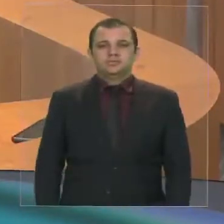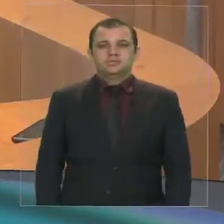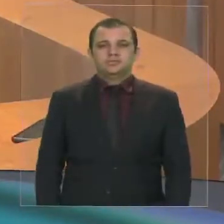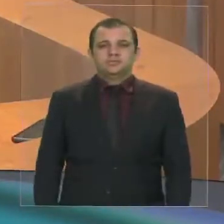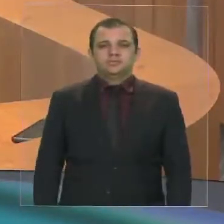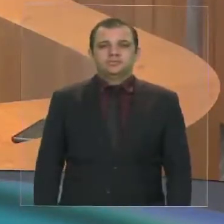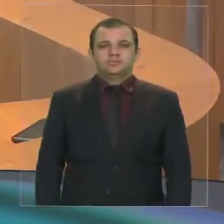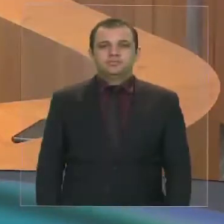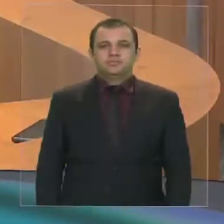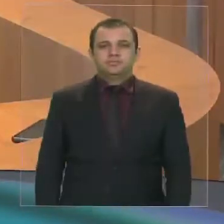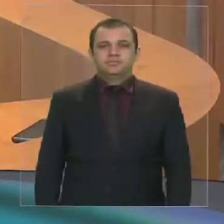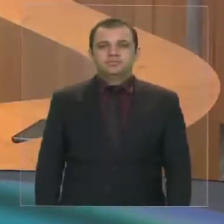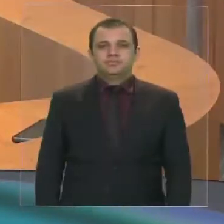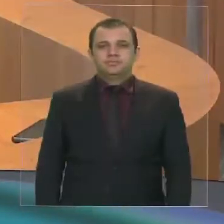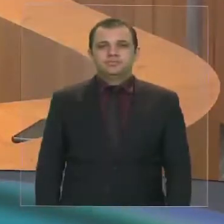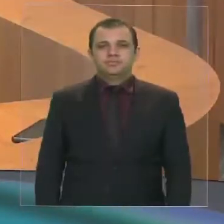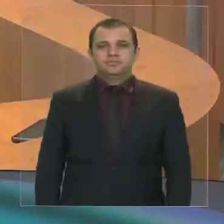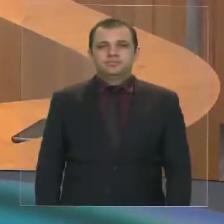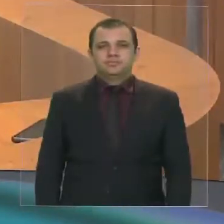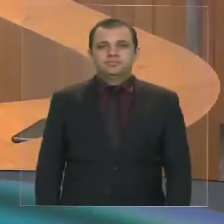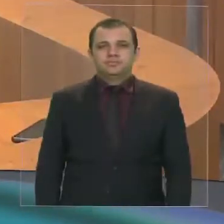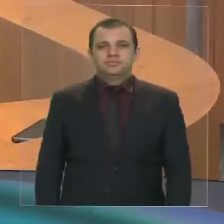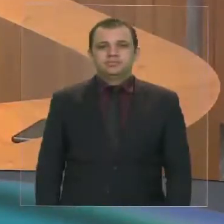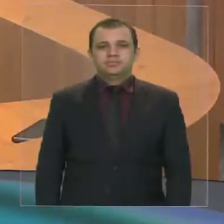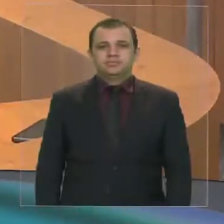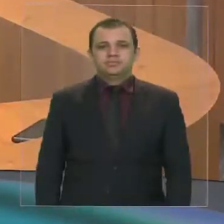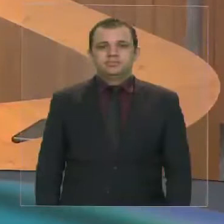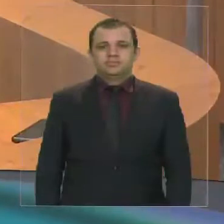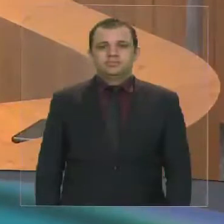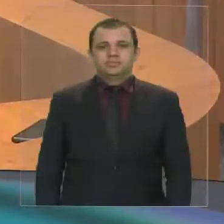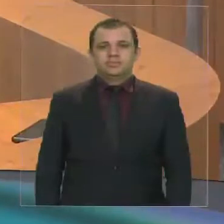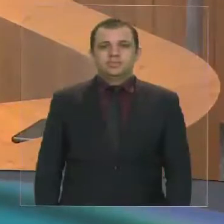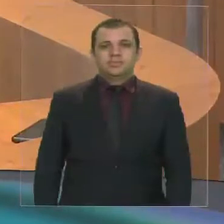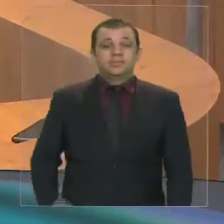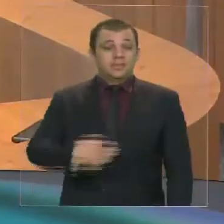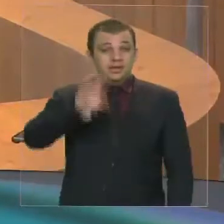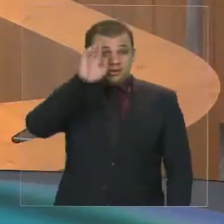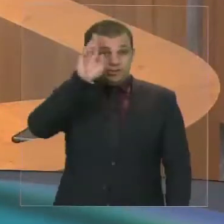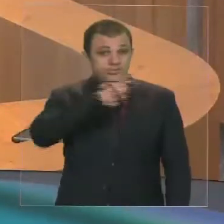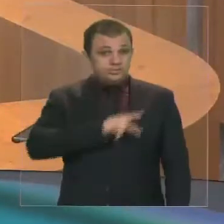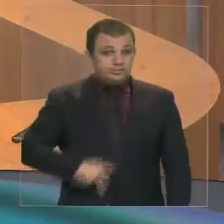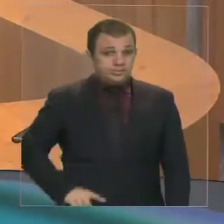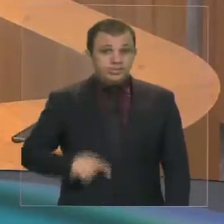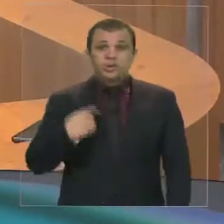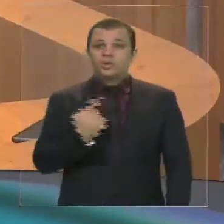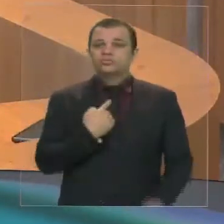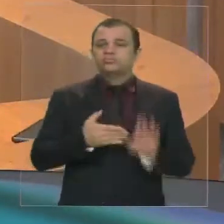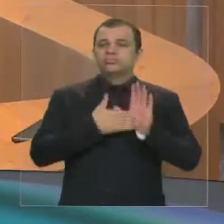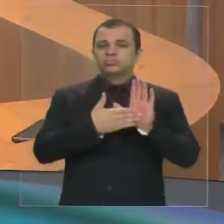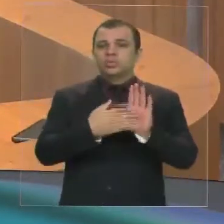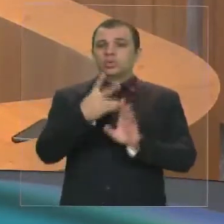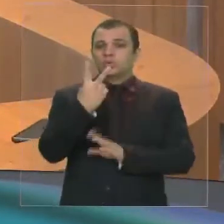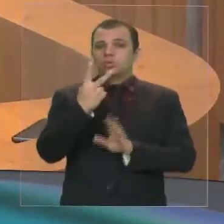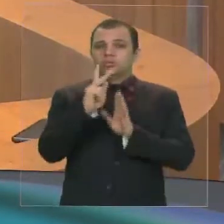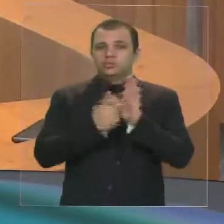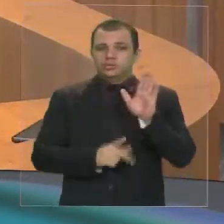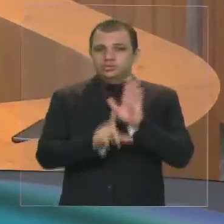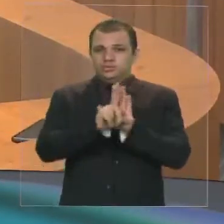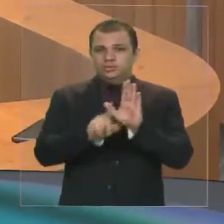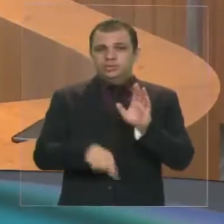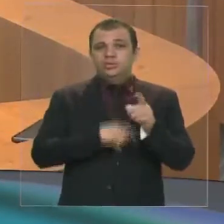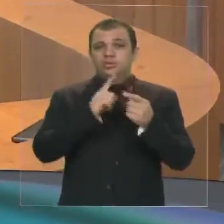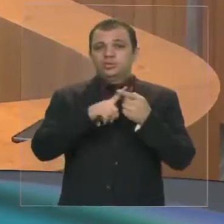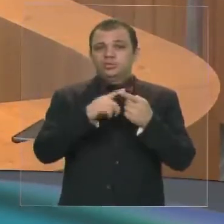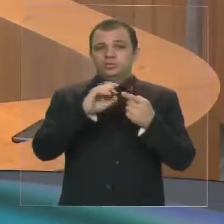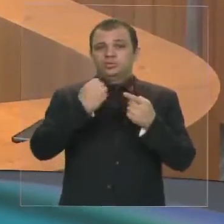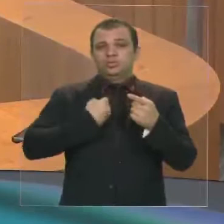Senhor presidente, apresentamos dois projetos de lei, projeto de lei número 020 e o projeto de lei número